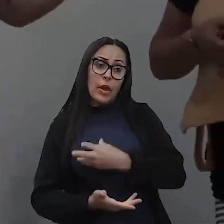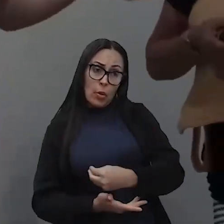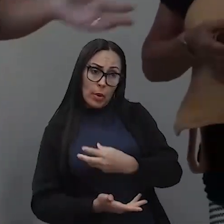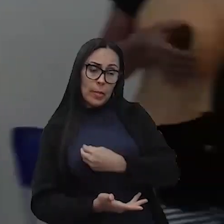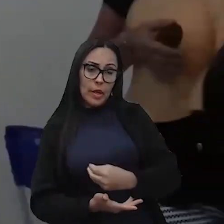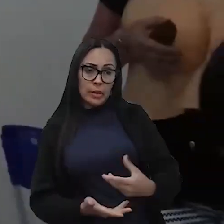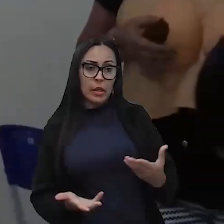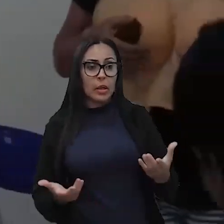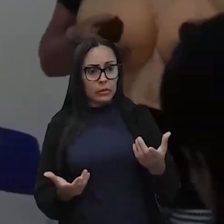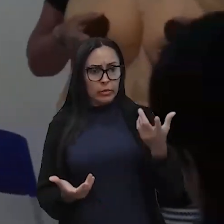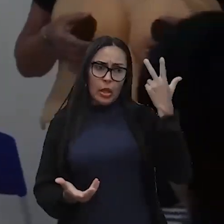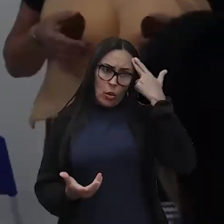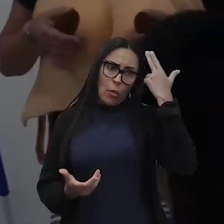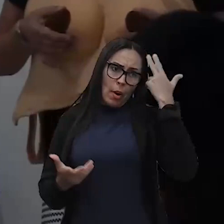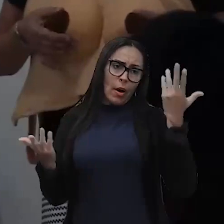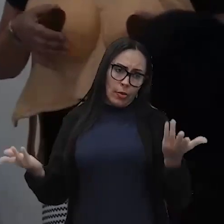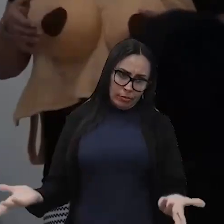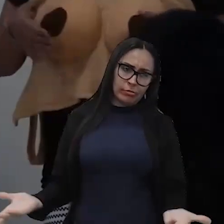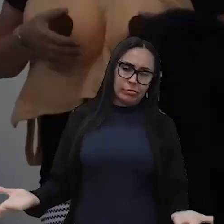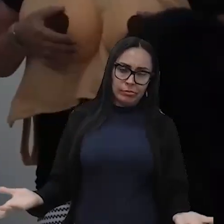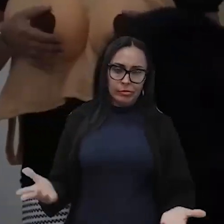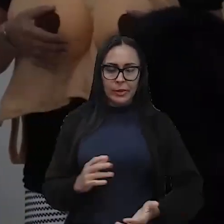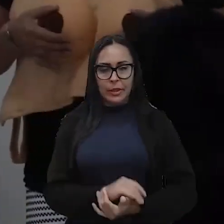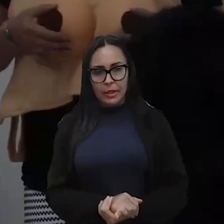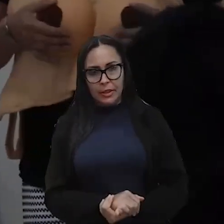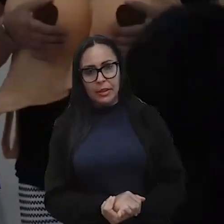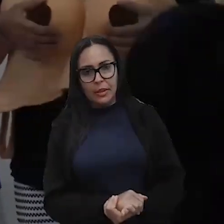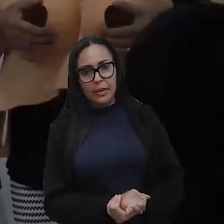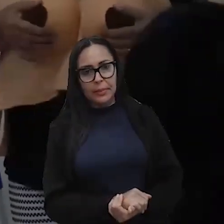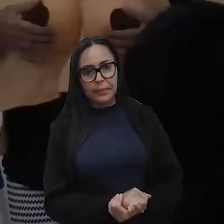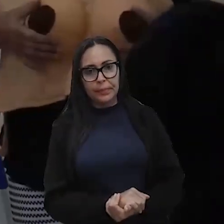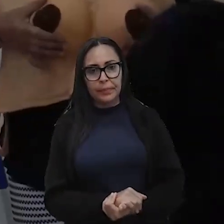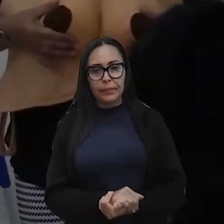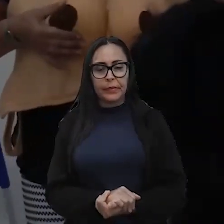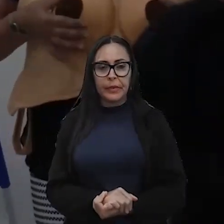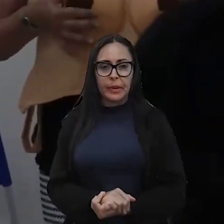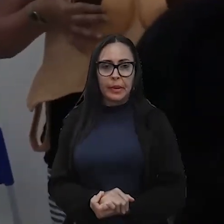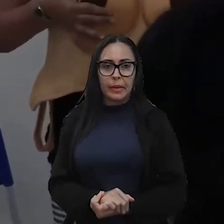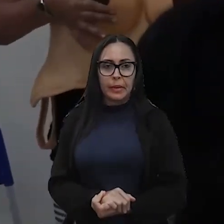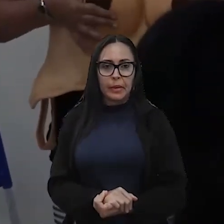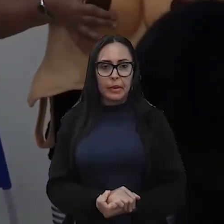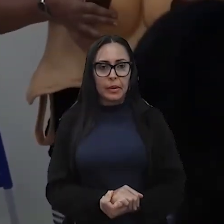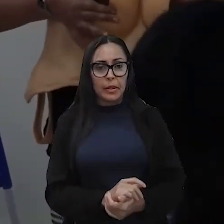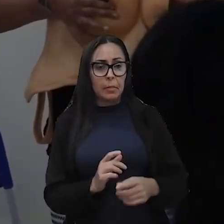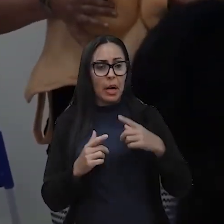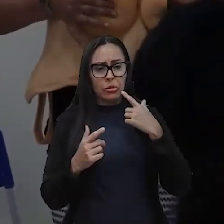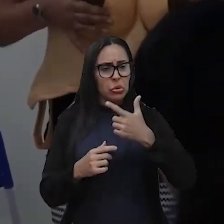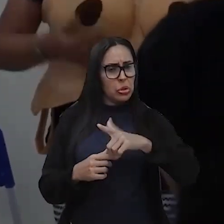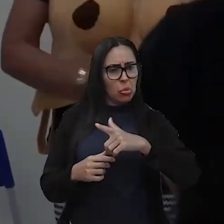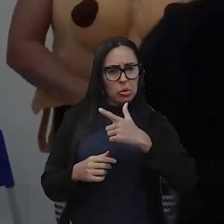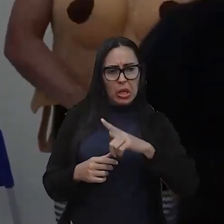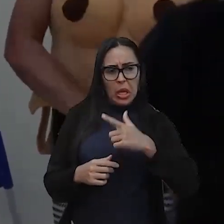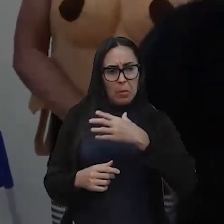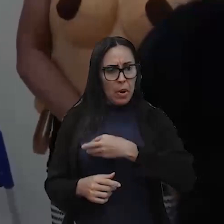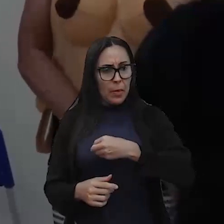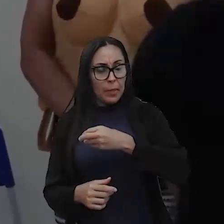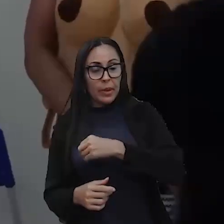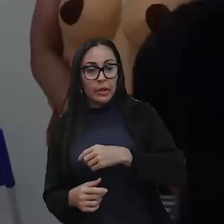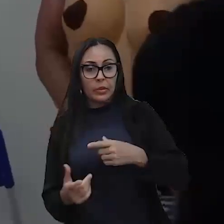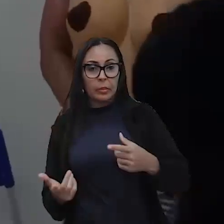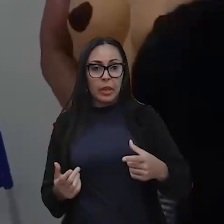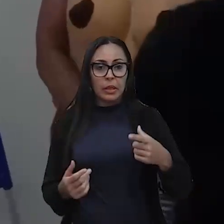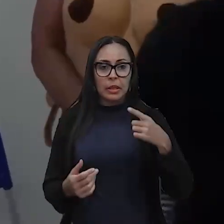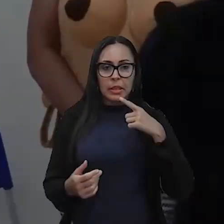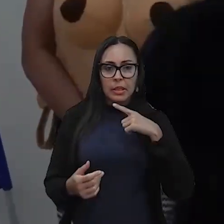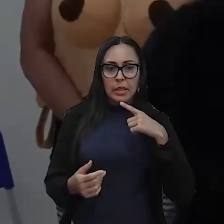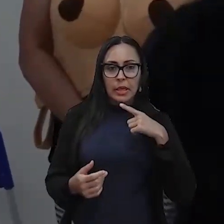vai sair leite, óbvio, né? É isso. Se não tiver amamentando, mas tiver amamentado,